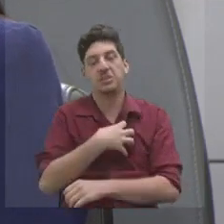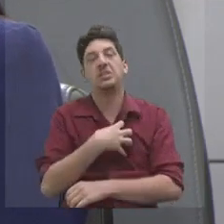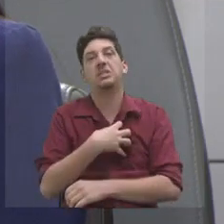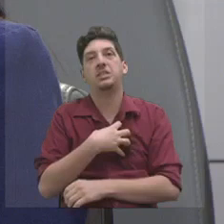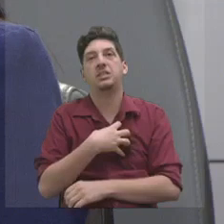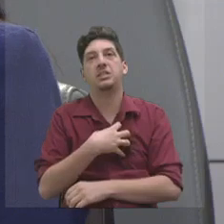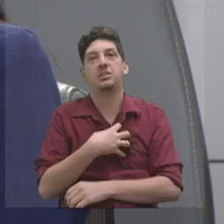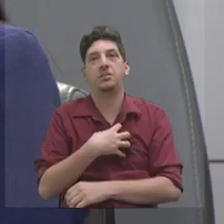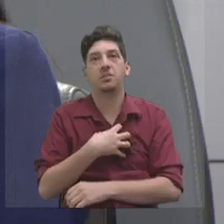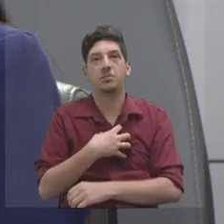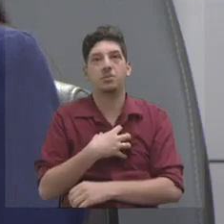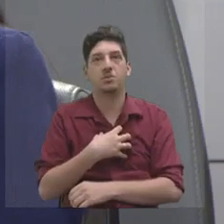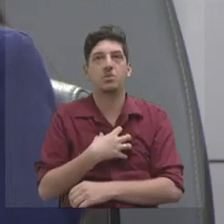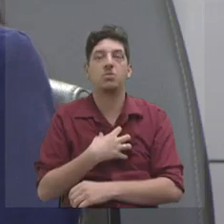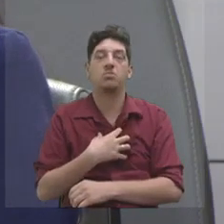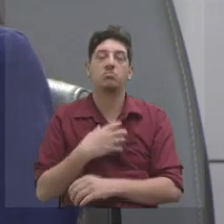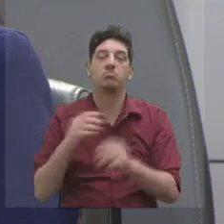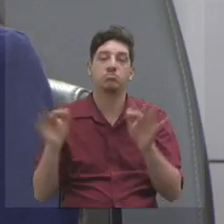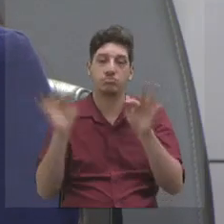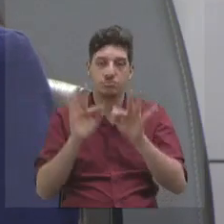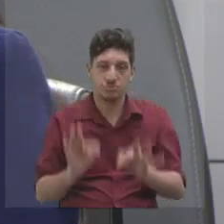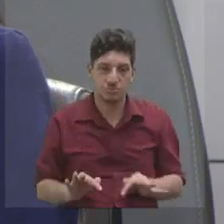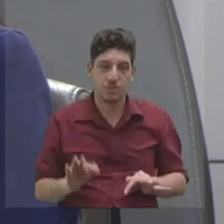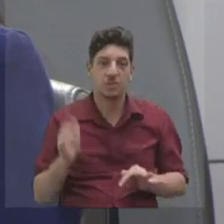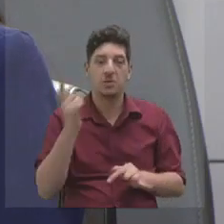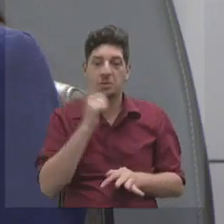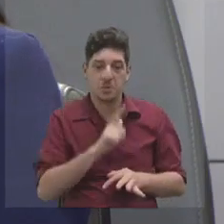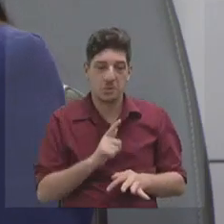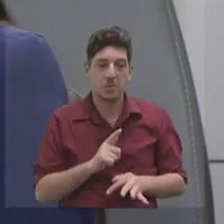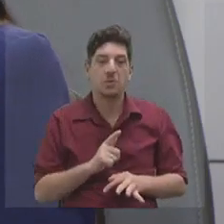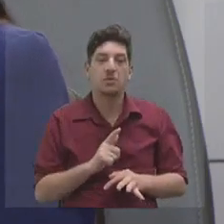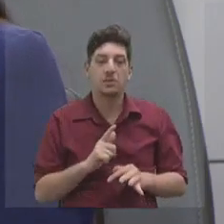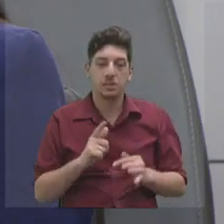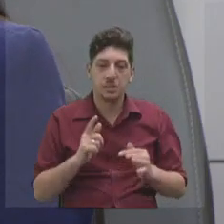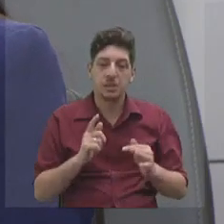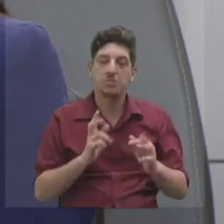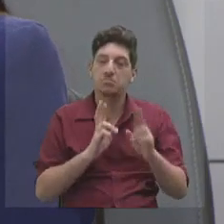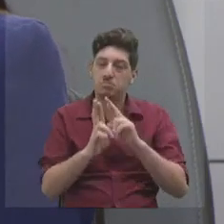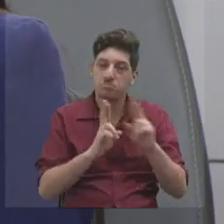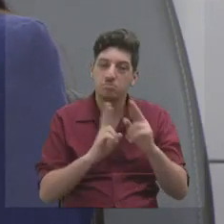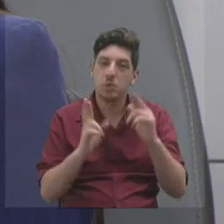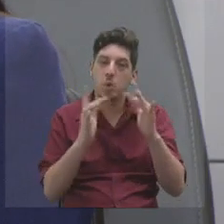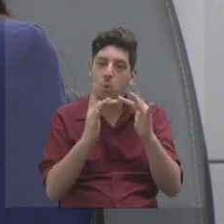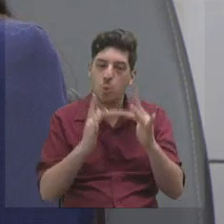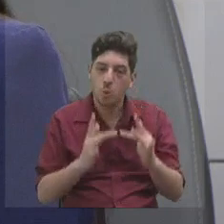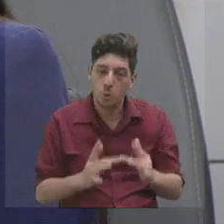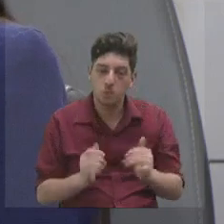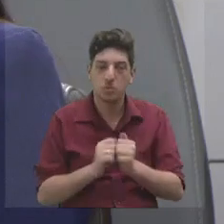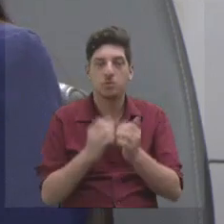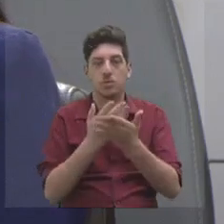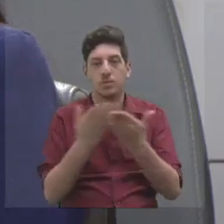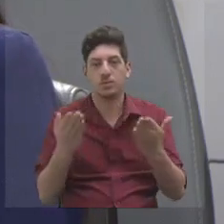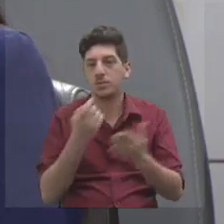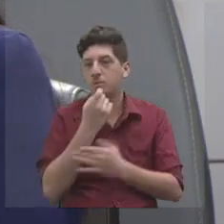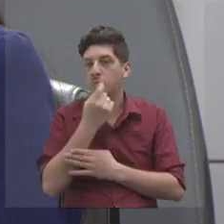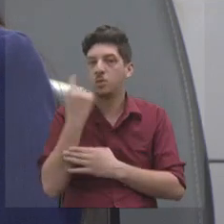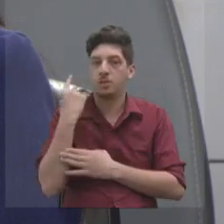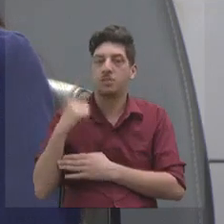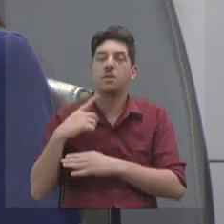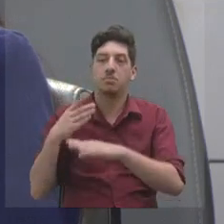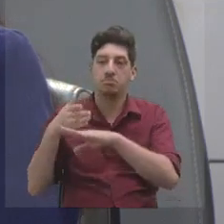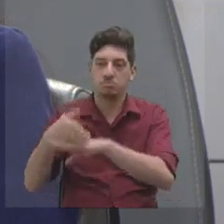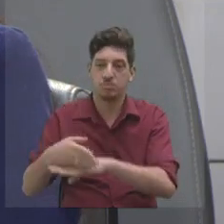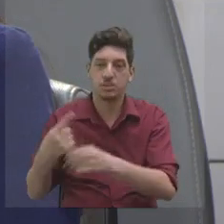motivo de grande alegria estabelecer e afunilar esse diálogo com senhores recentemente nós tivemos em Patrocínio